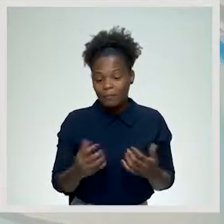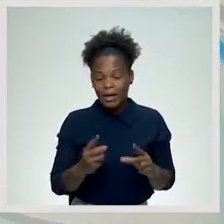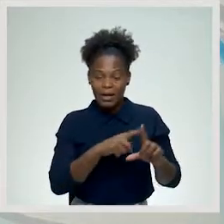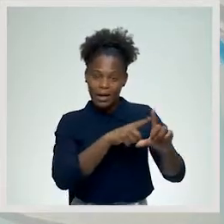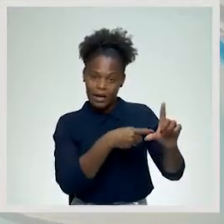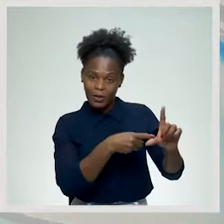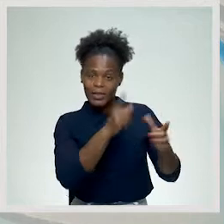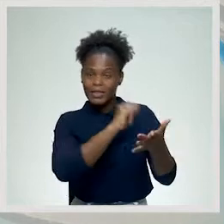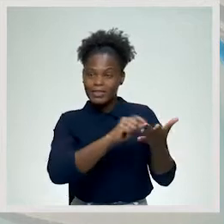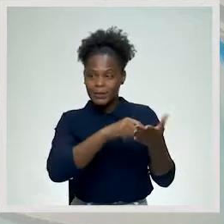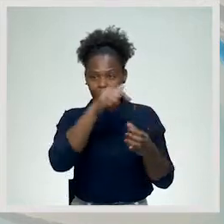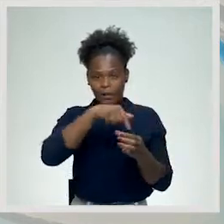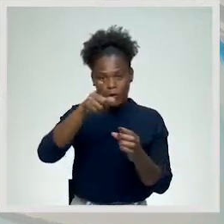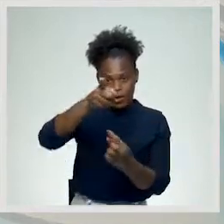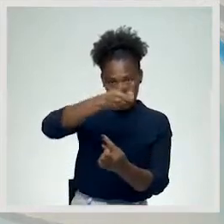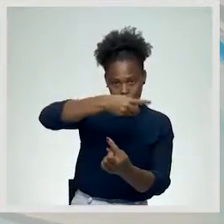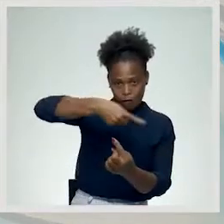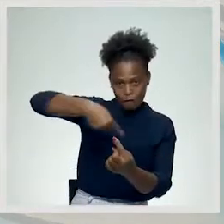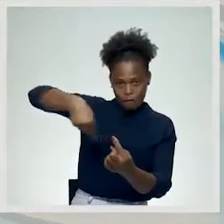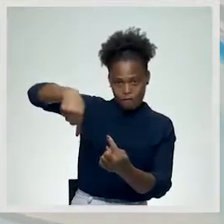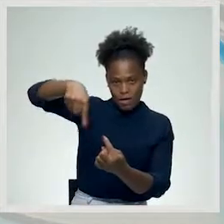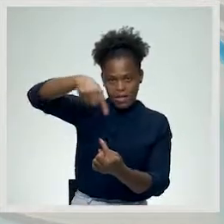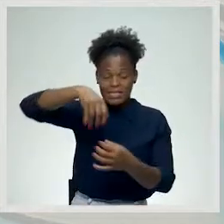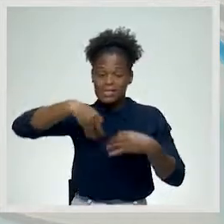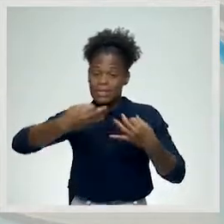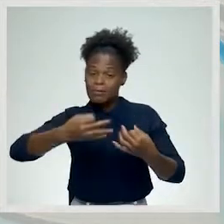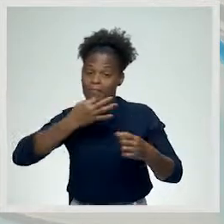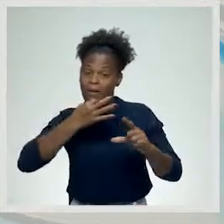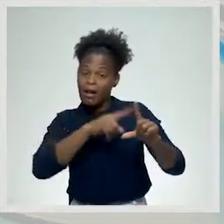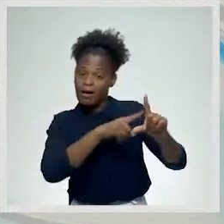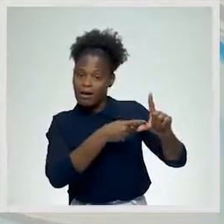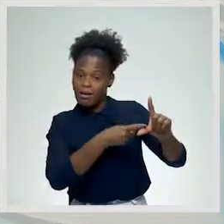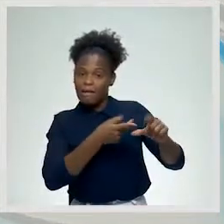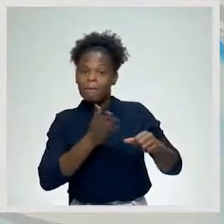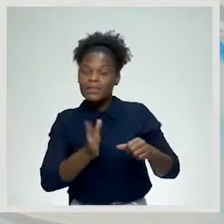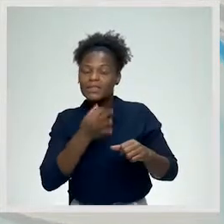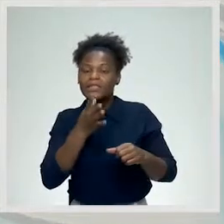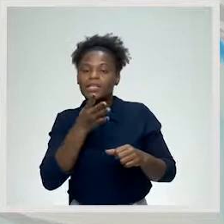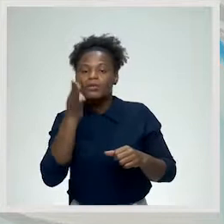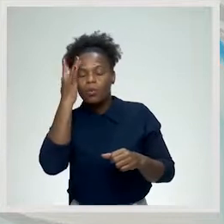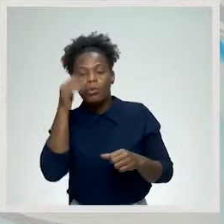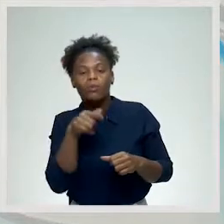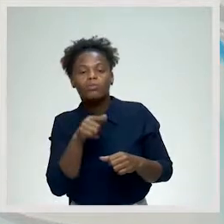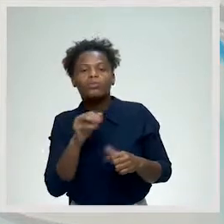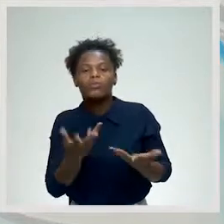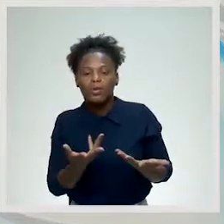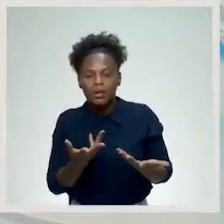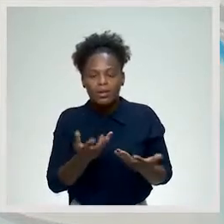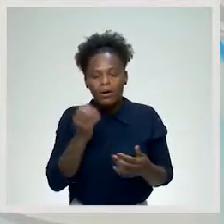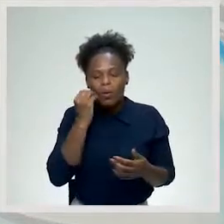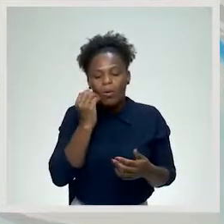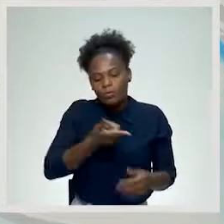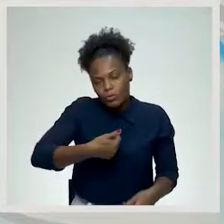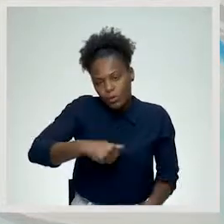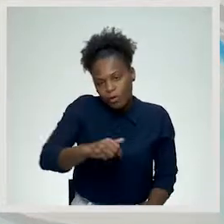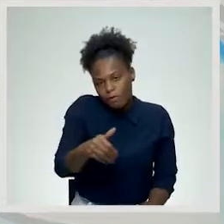ângulo inscrito numa circunferência, sempre que estamos a falar no ângulo, temos que falar da sua amplitude. Ok? Então, como é que